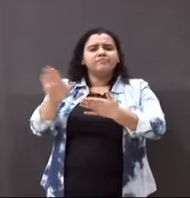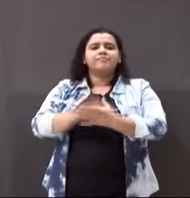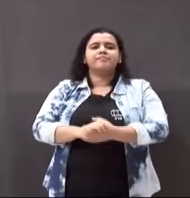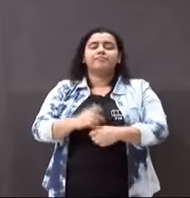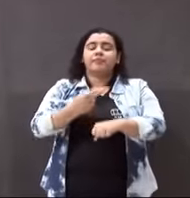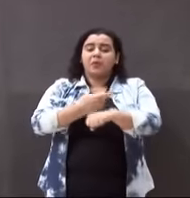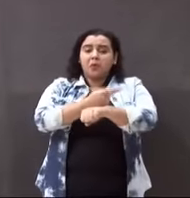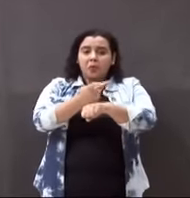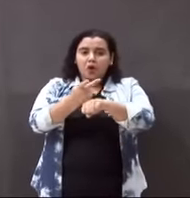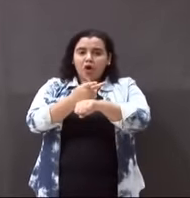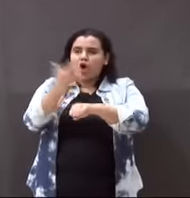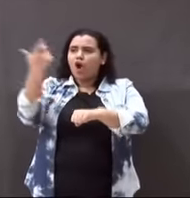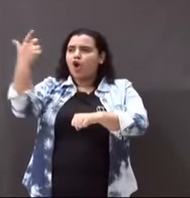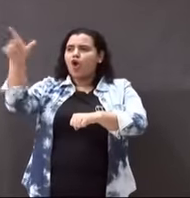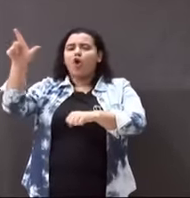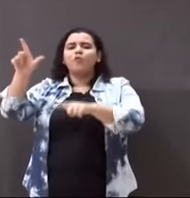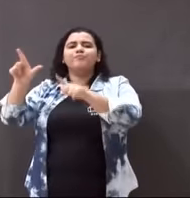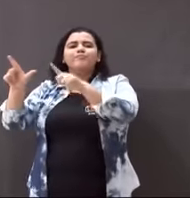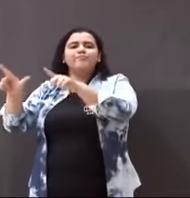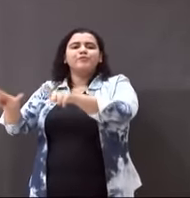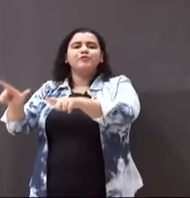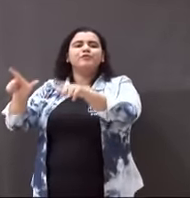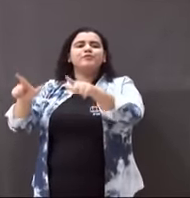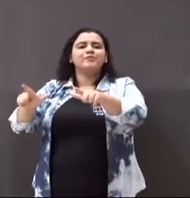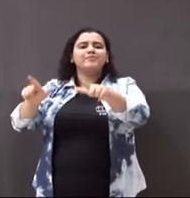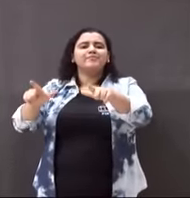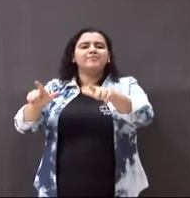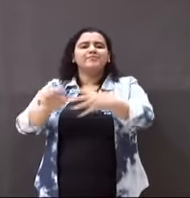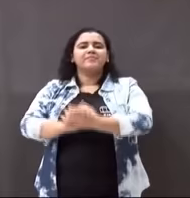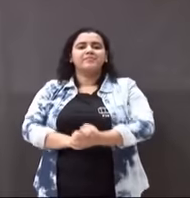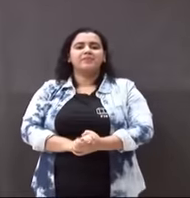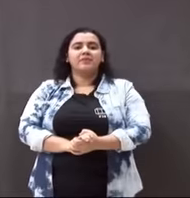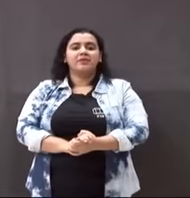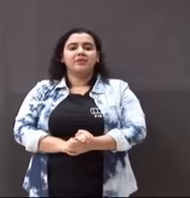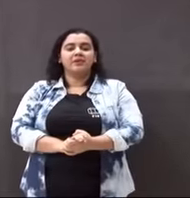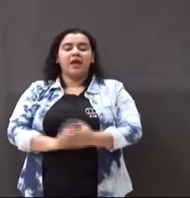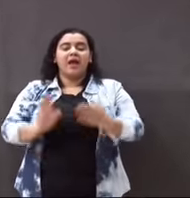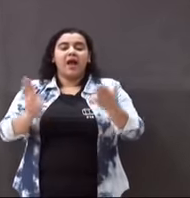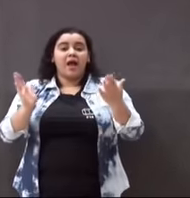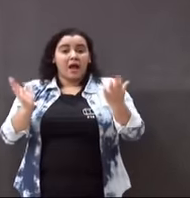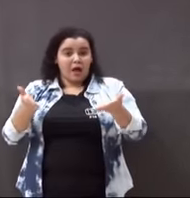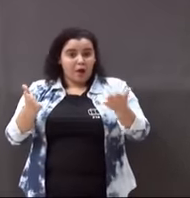Procure em outro lugar onde ela está tentando contar os peixes.